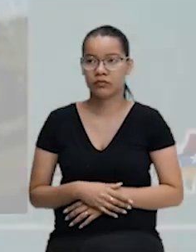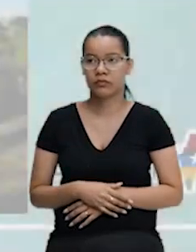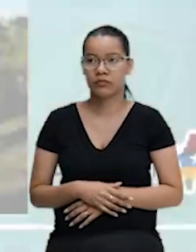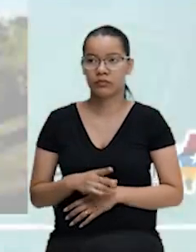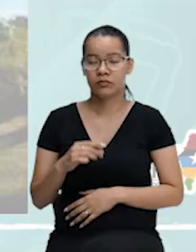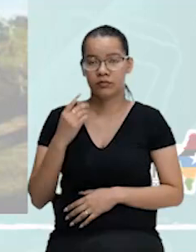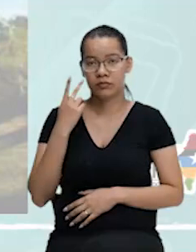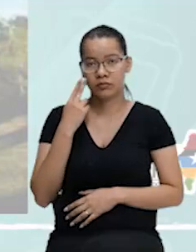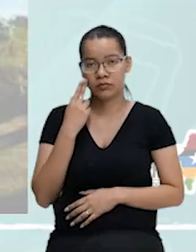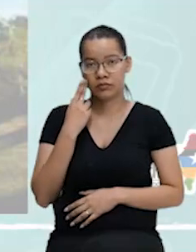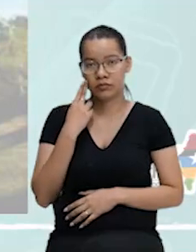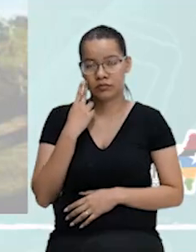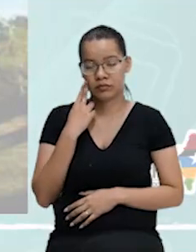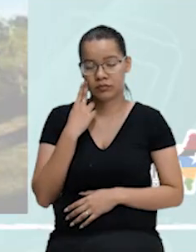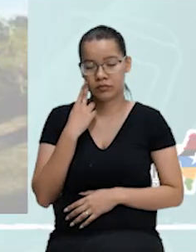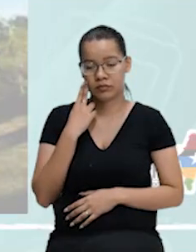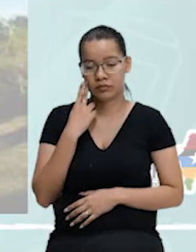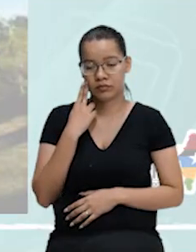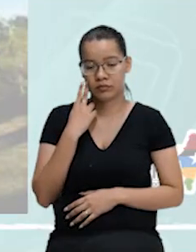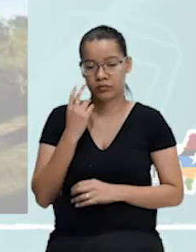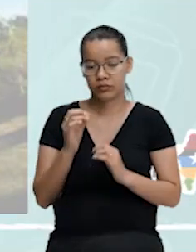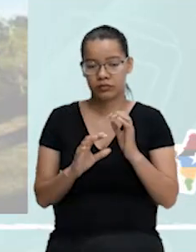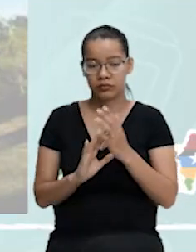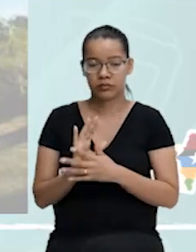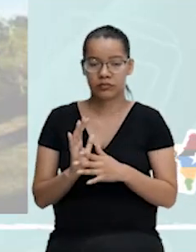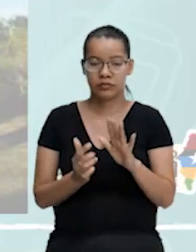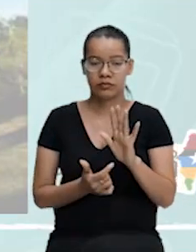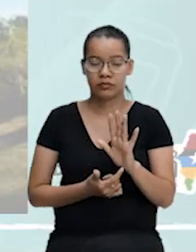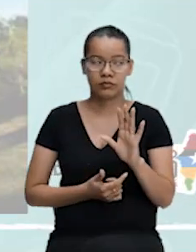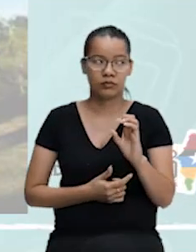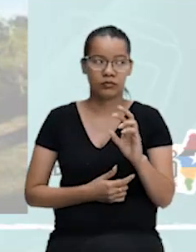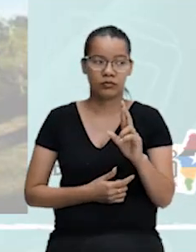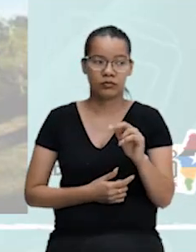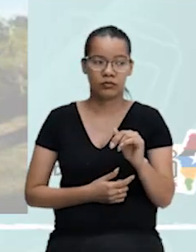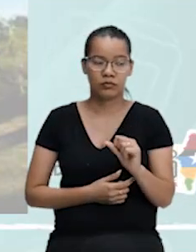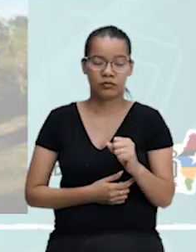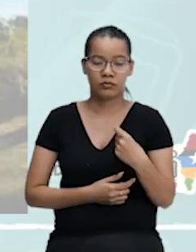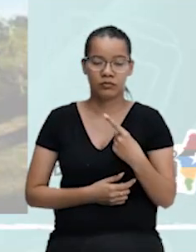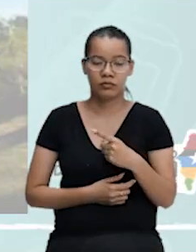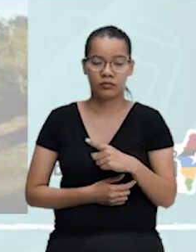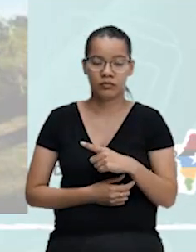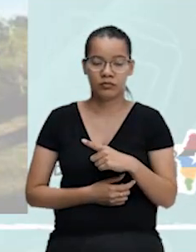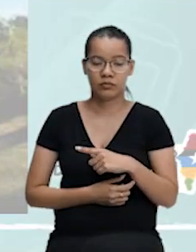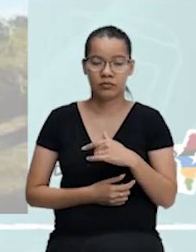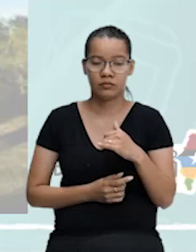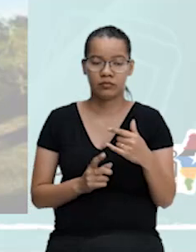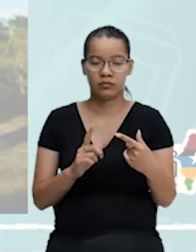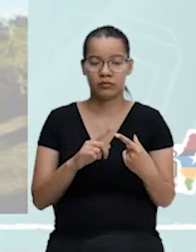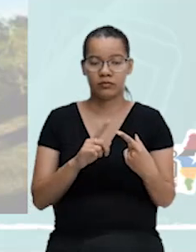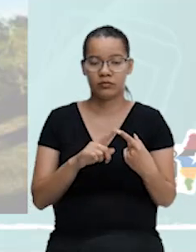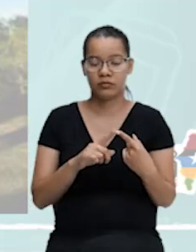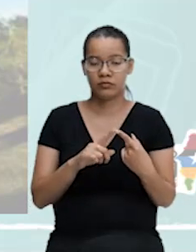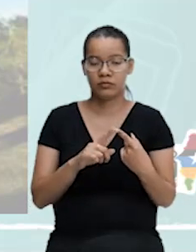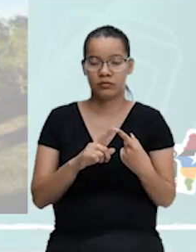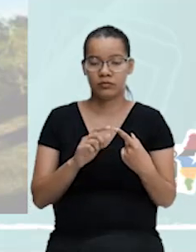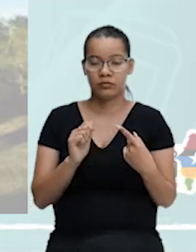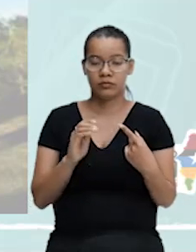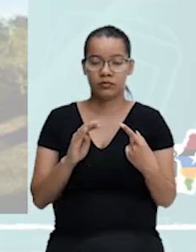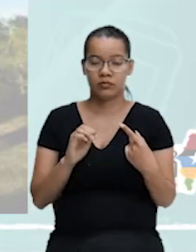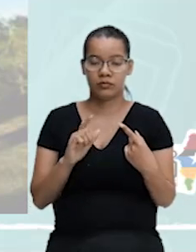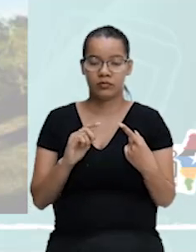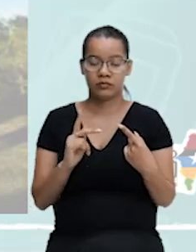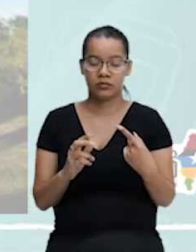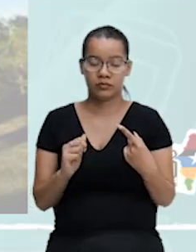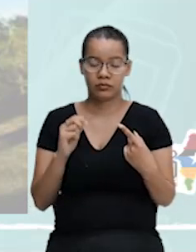muito comum o surgimento de ceras. Bom, nós temos a cera de abelha. Olha só, a cera da